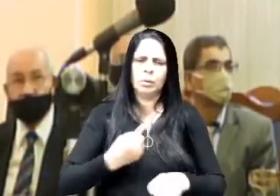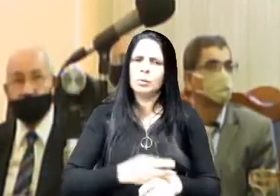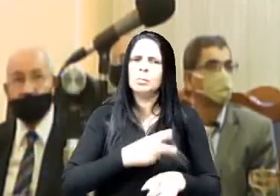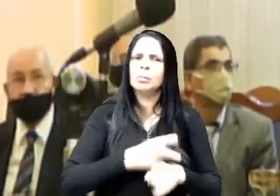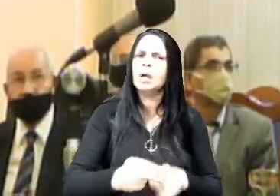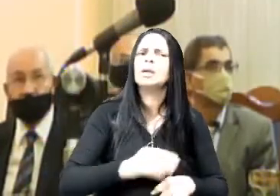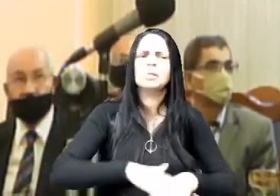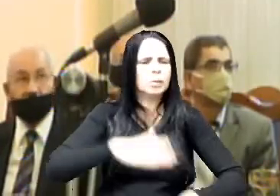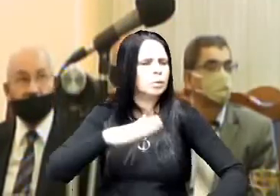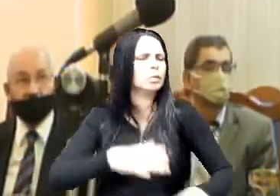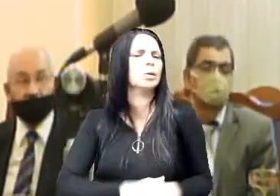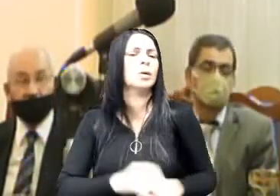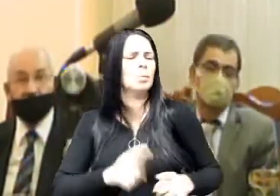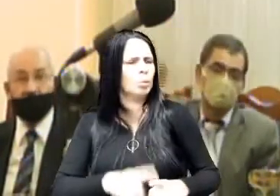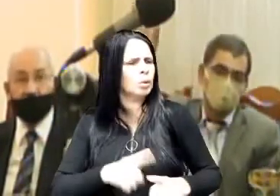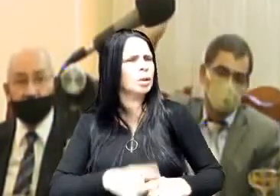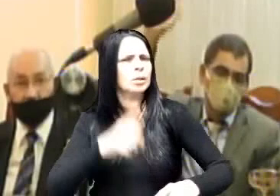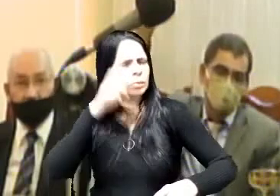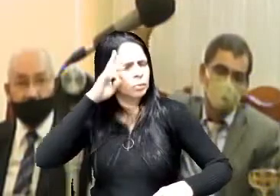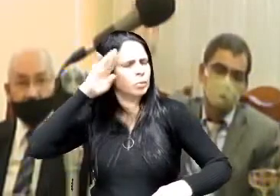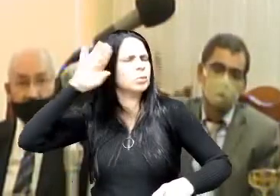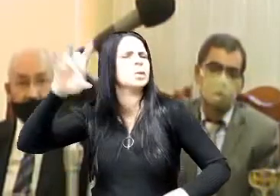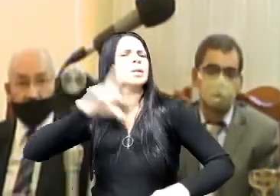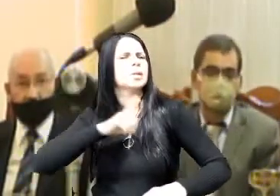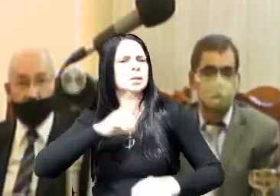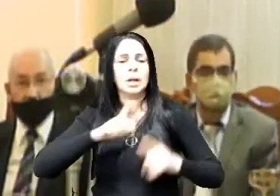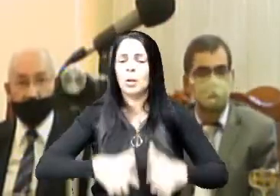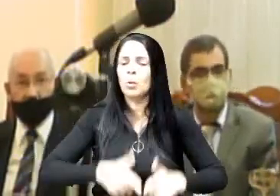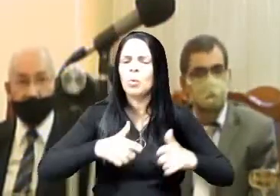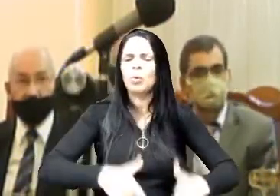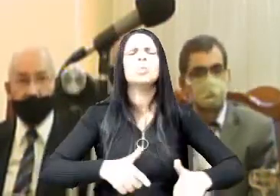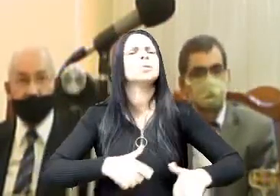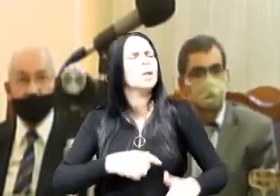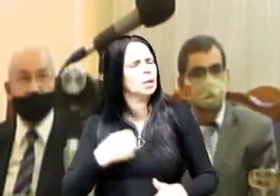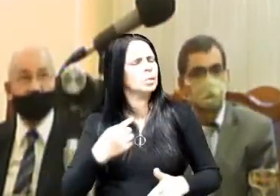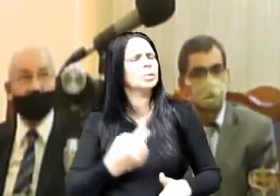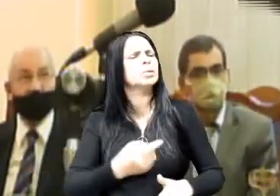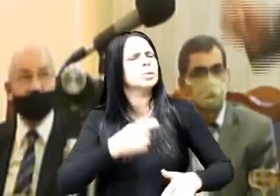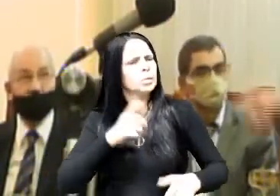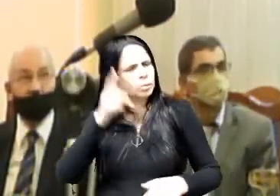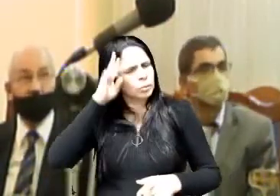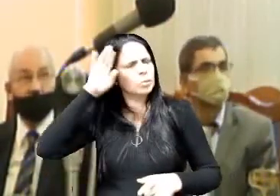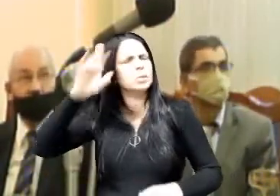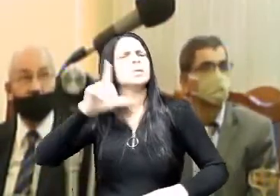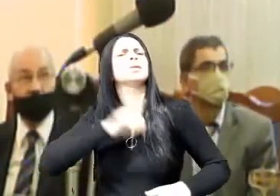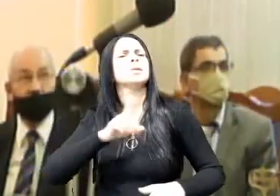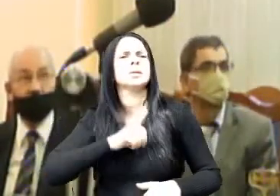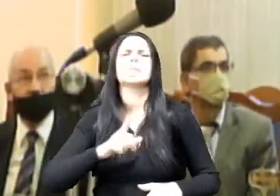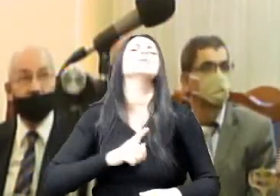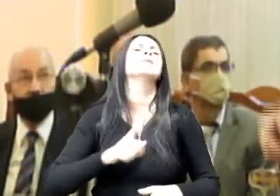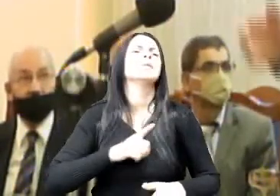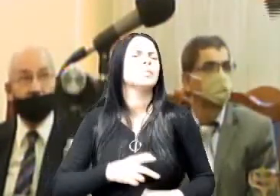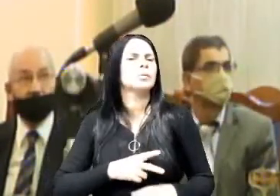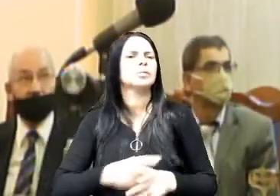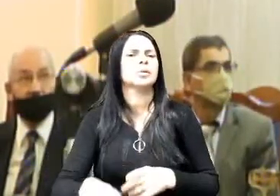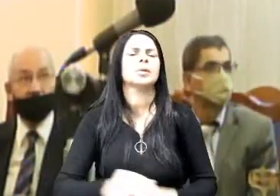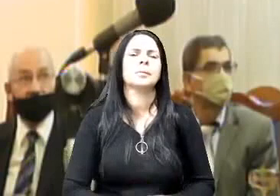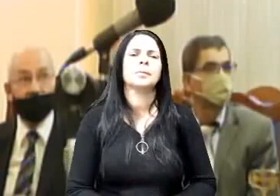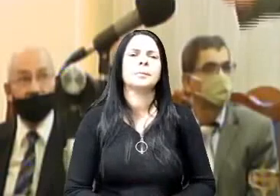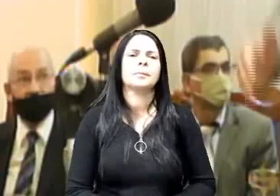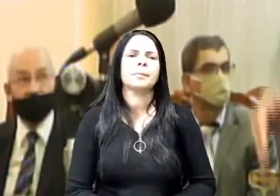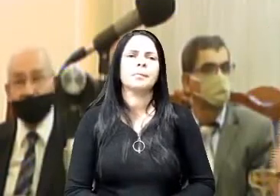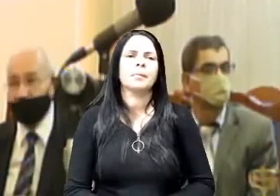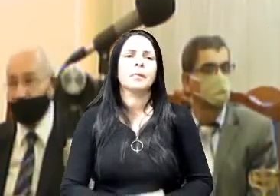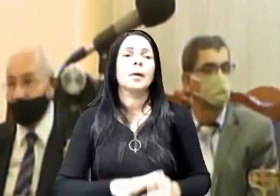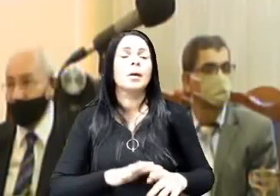todo dia tem vitória de Deus para nós. Então você não é só vencedor. Vencedor é quem vence uma luta. Mas, irmão Elias, todo